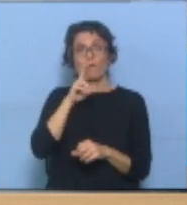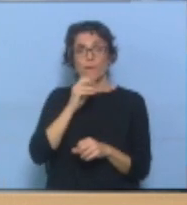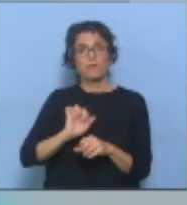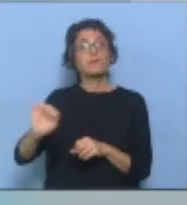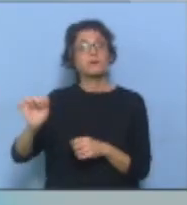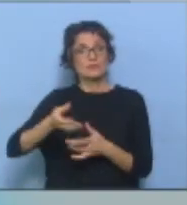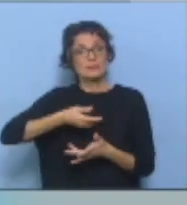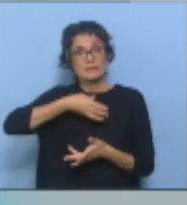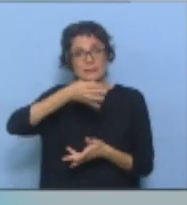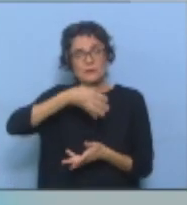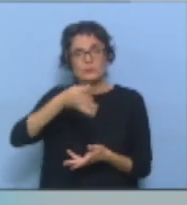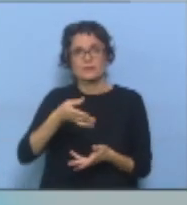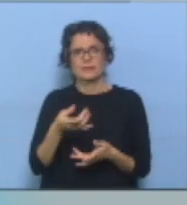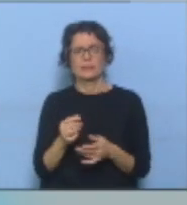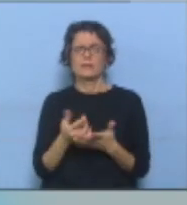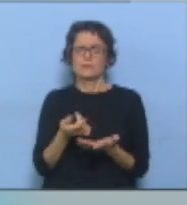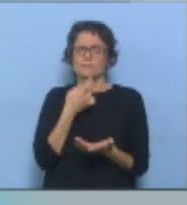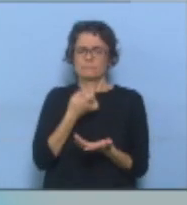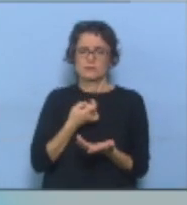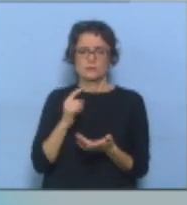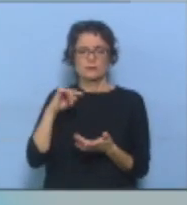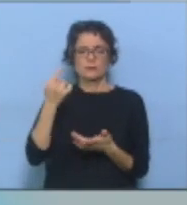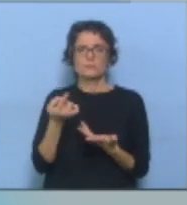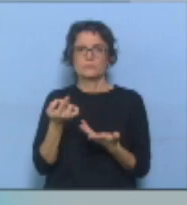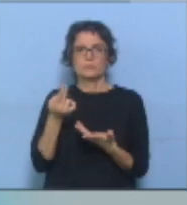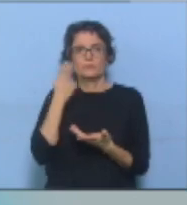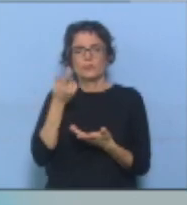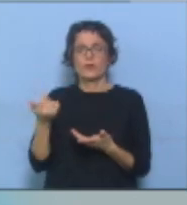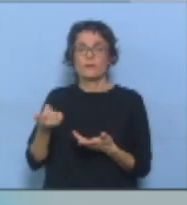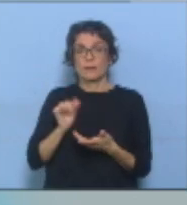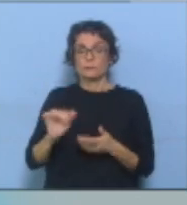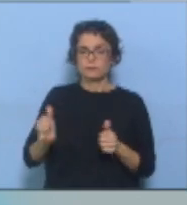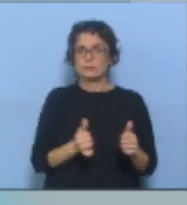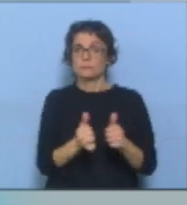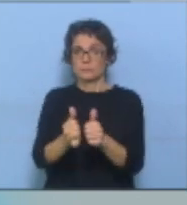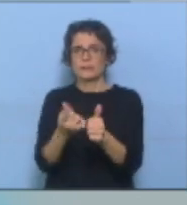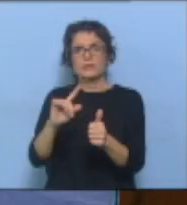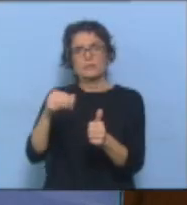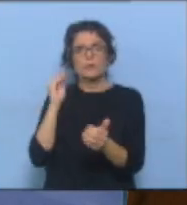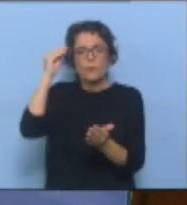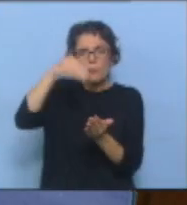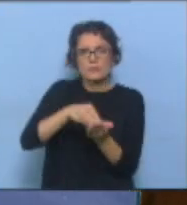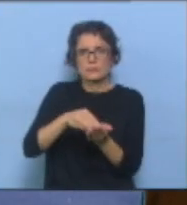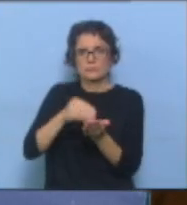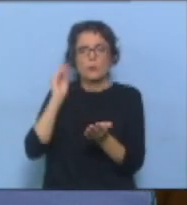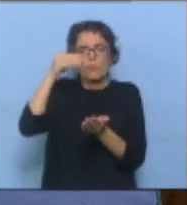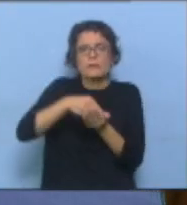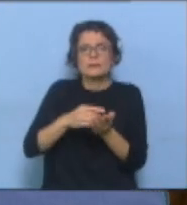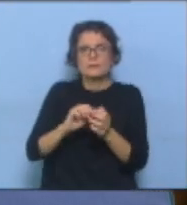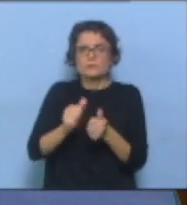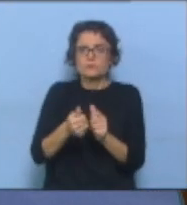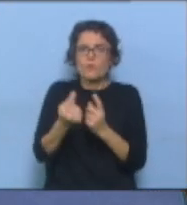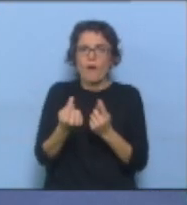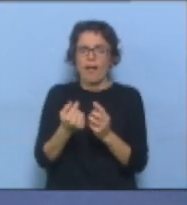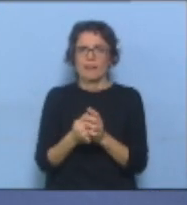dia batizada numa comunidade cristã, o que é que isto mudou na sua vida? Trazia de infância algumas experiências